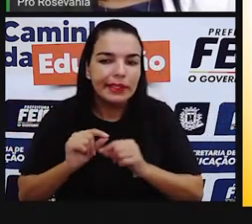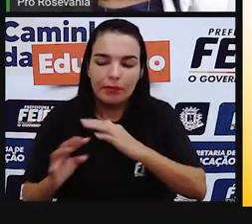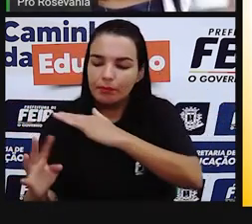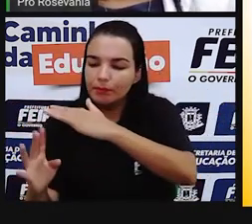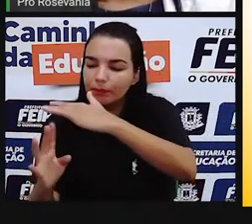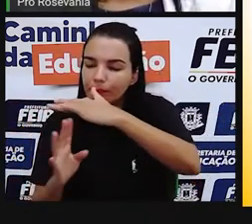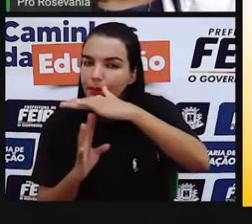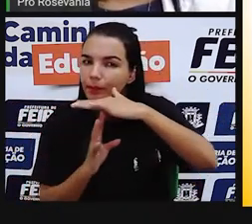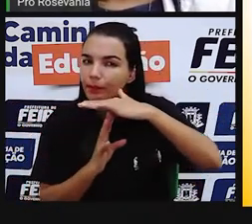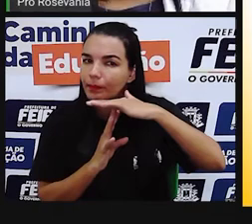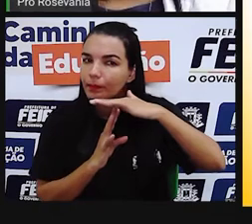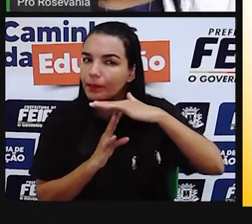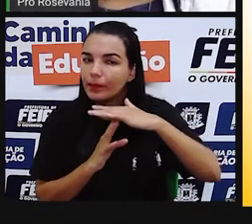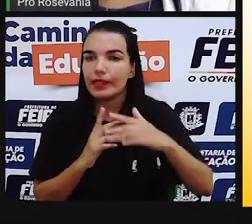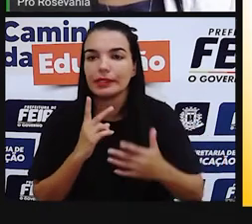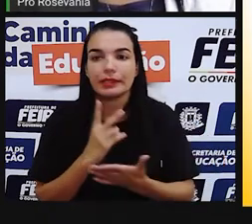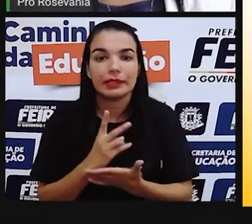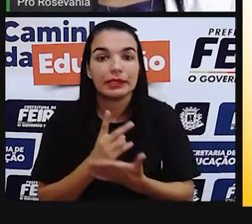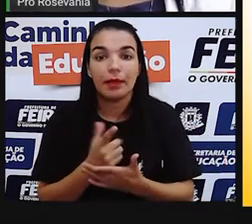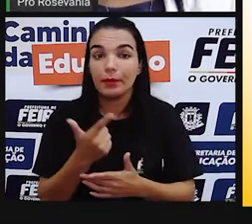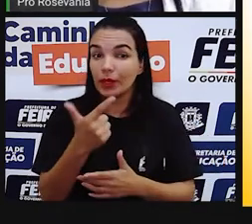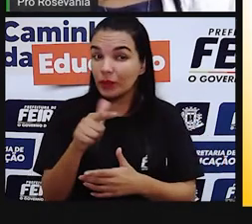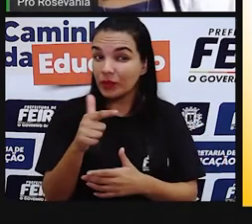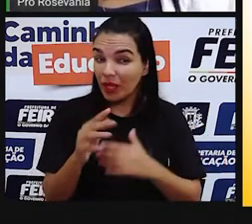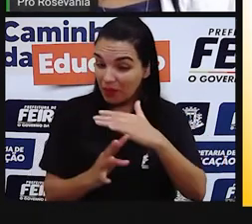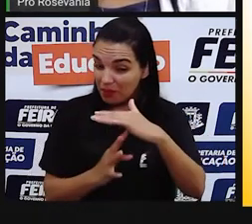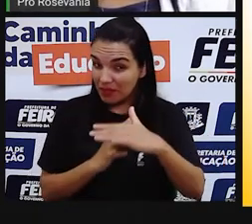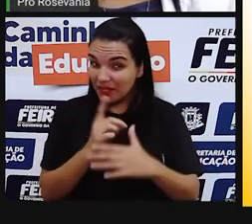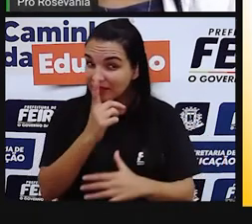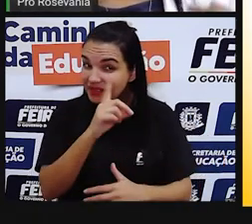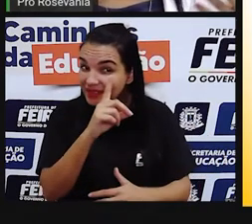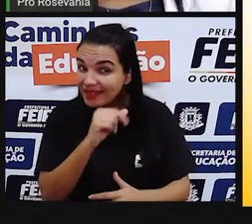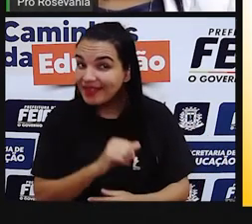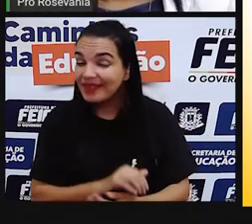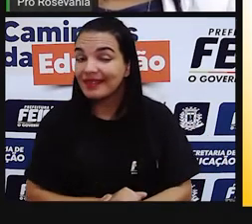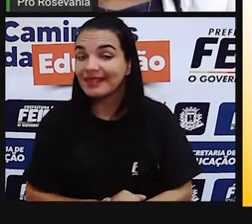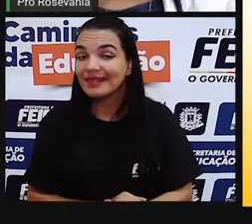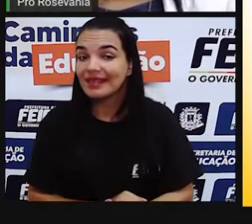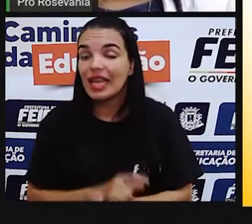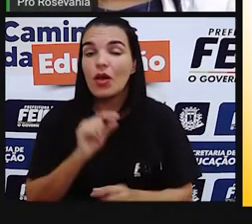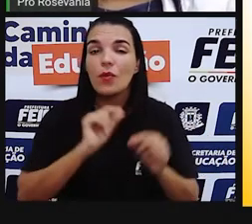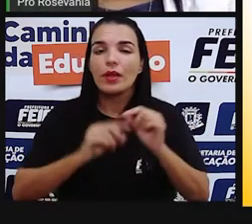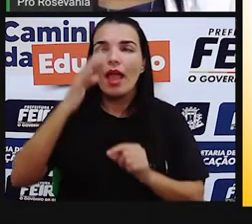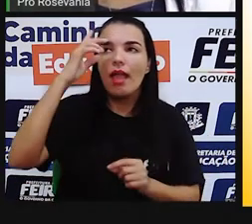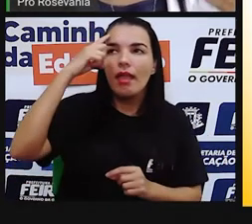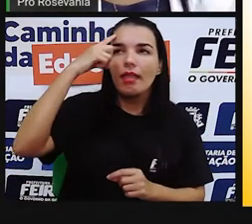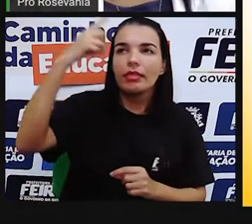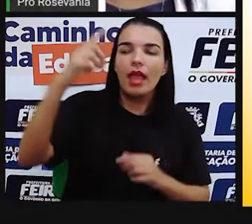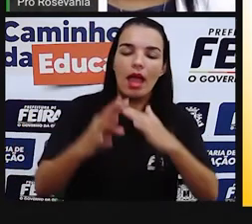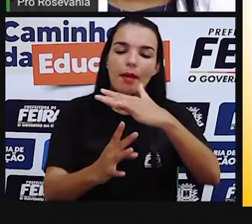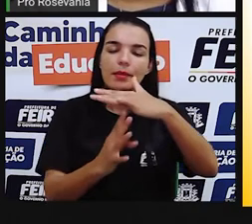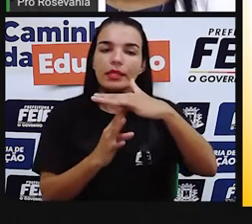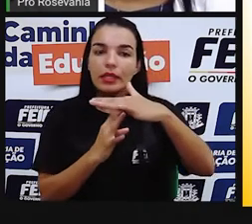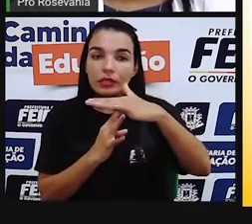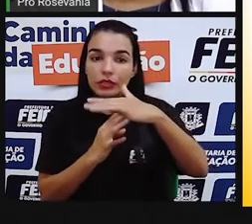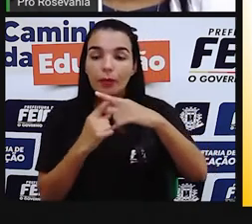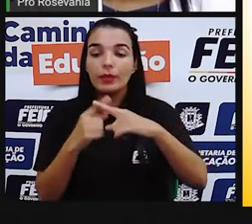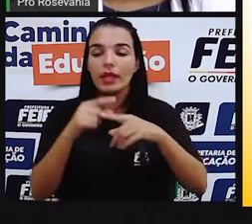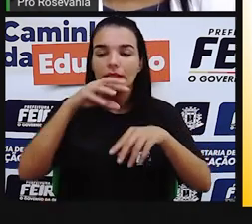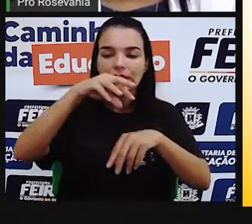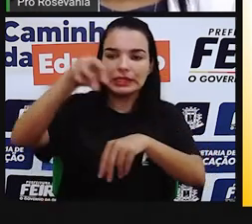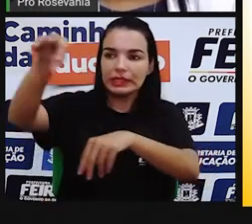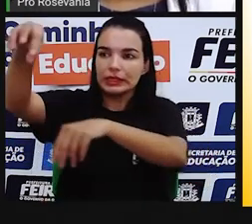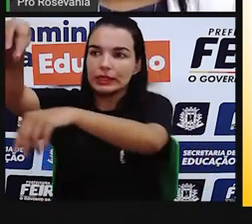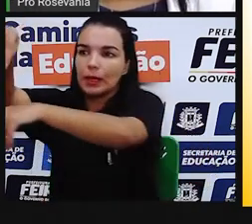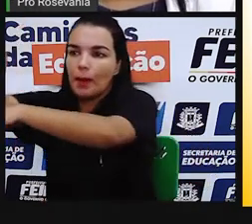povos africanos não entram como migrantes, porque a ideia de migrante é você sair do seu país de origem para ir para um outro país.